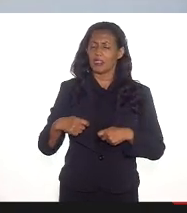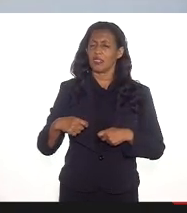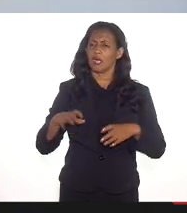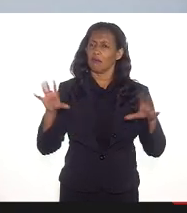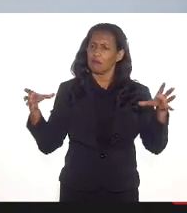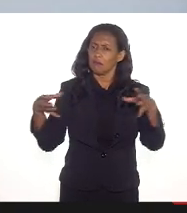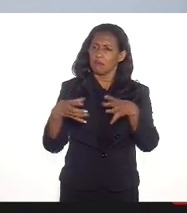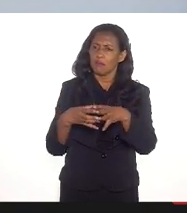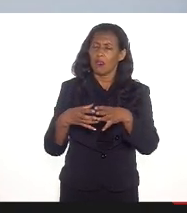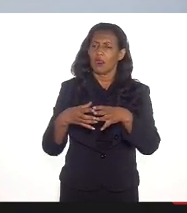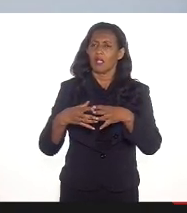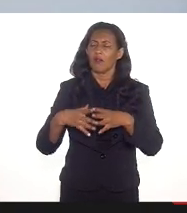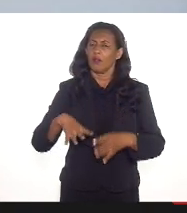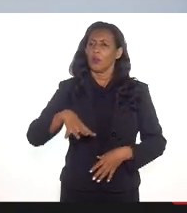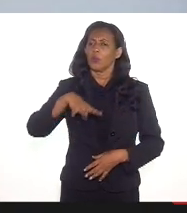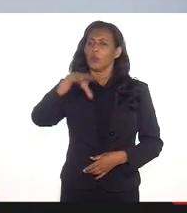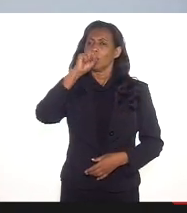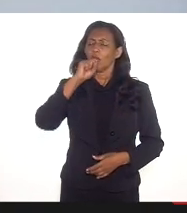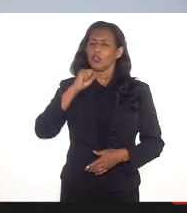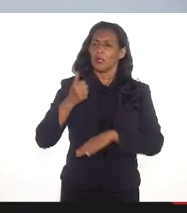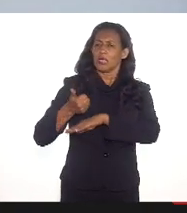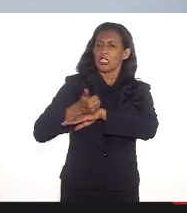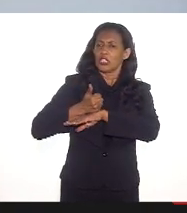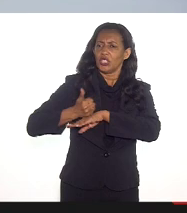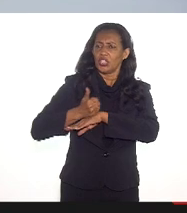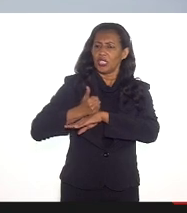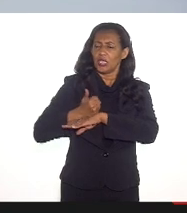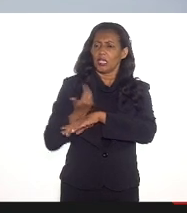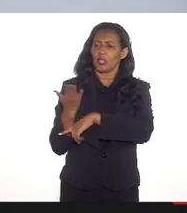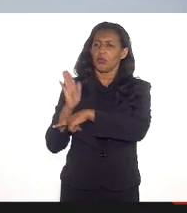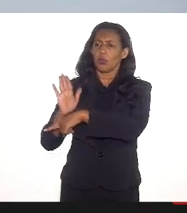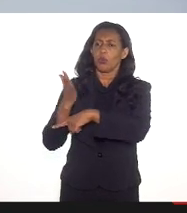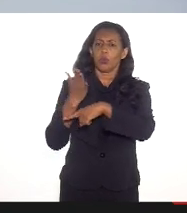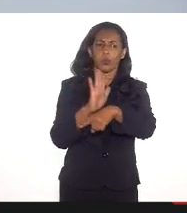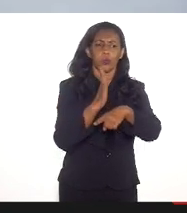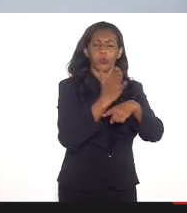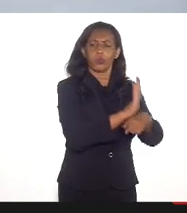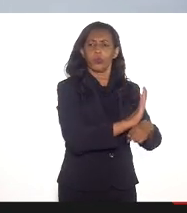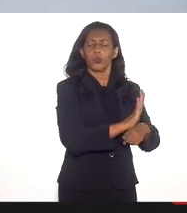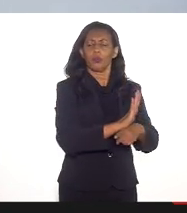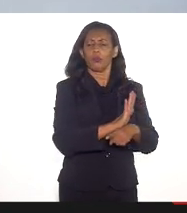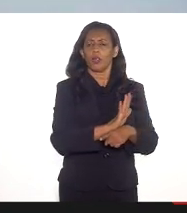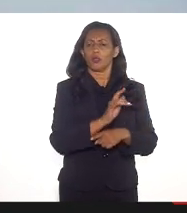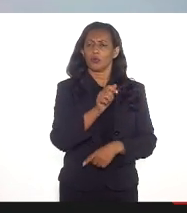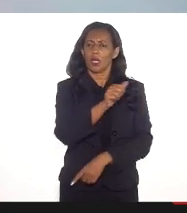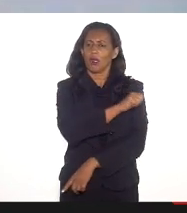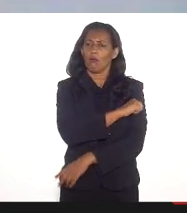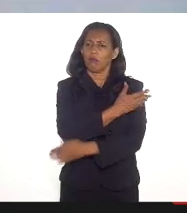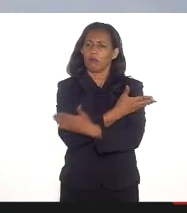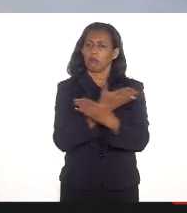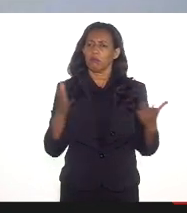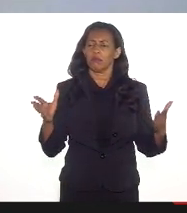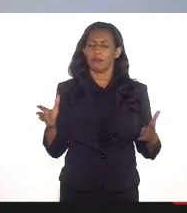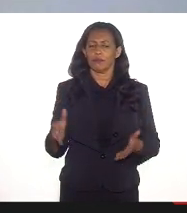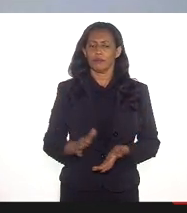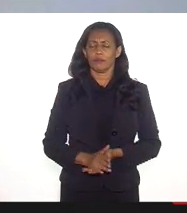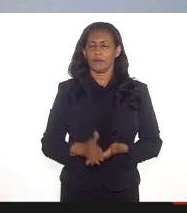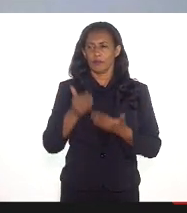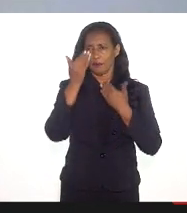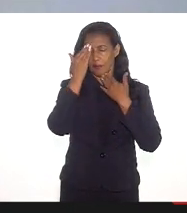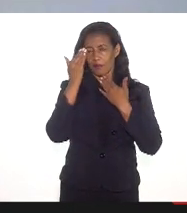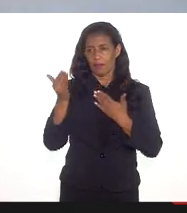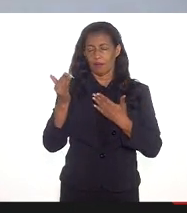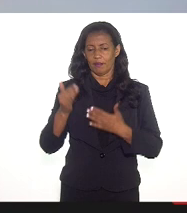possa voltar a respirar e ter dignidade para atender melhor a população que tanto precisa. Gratidão.